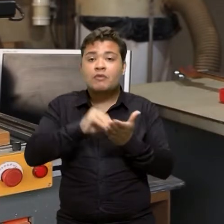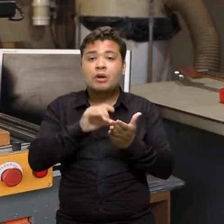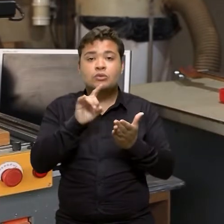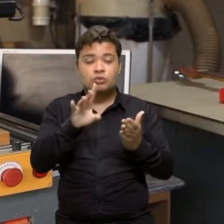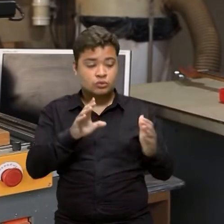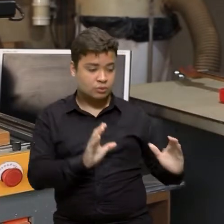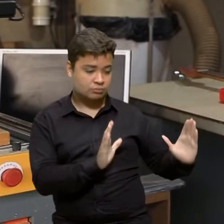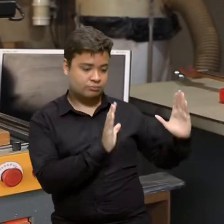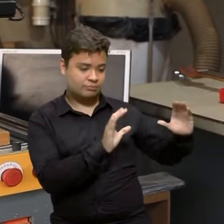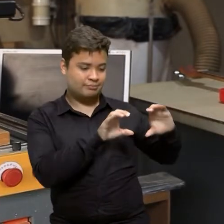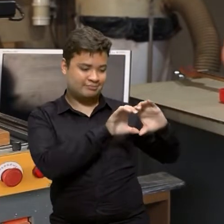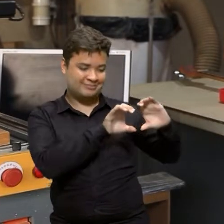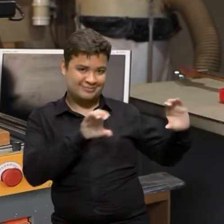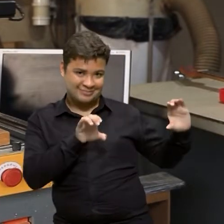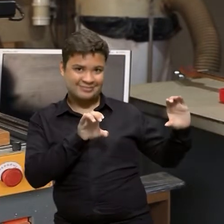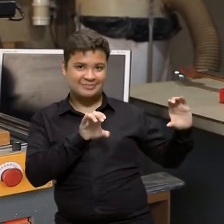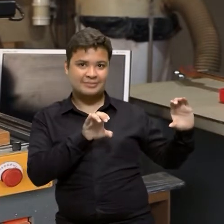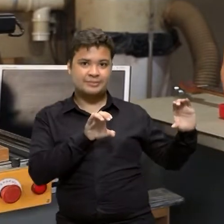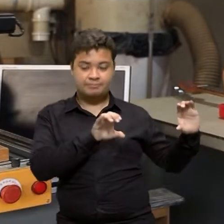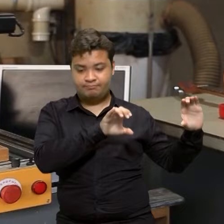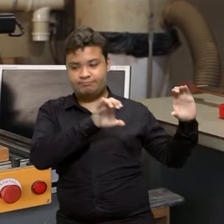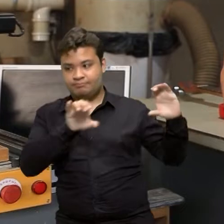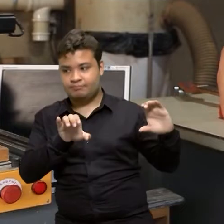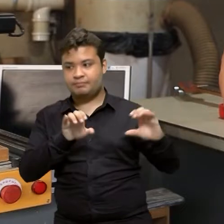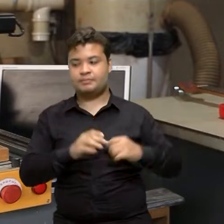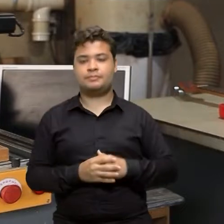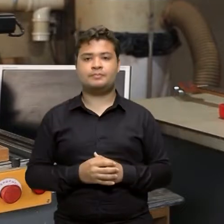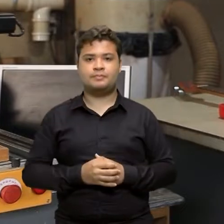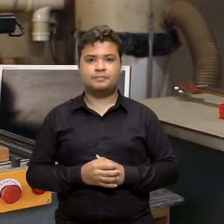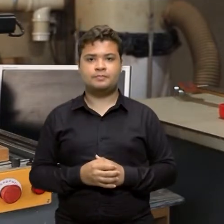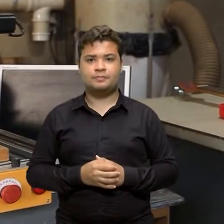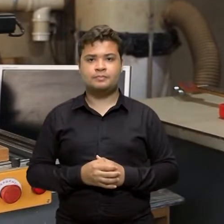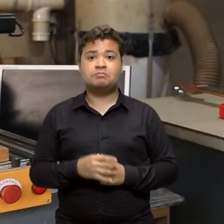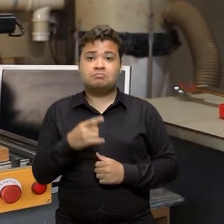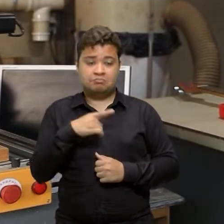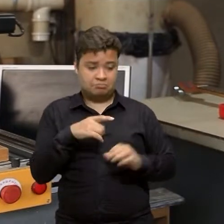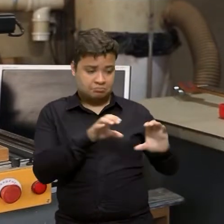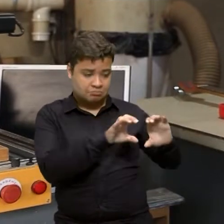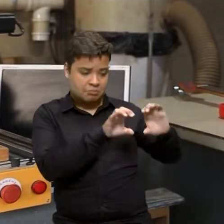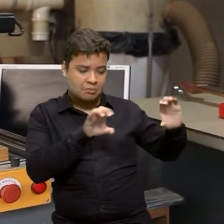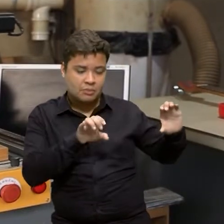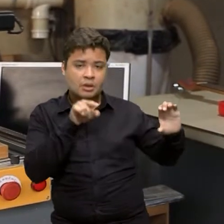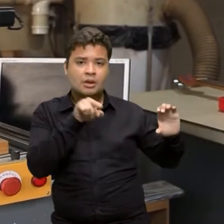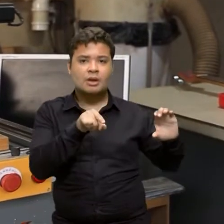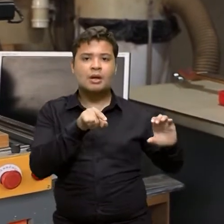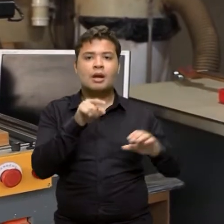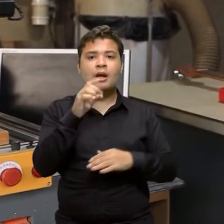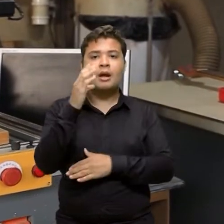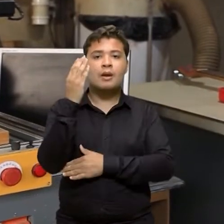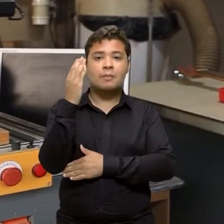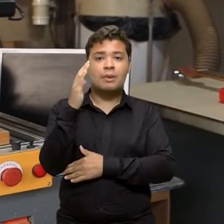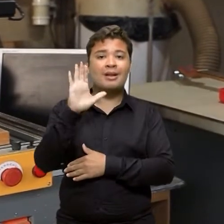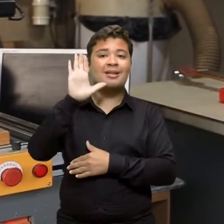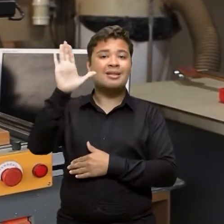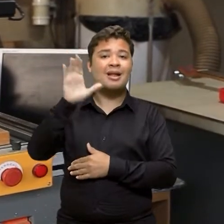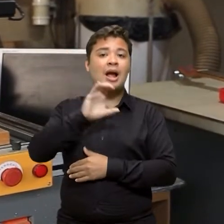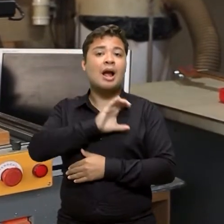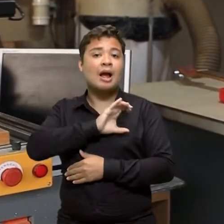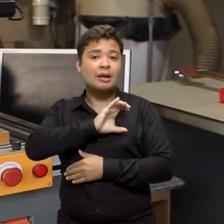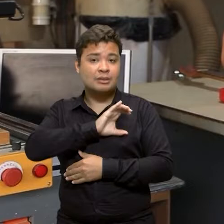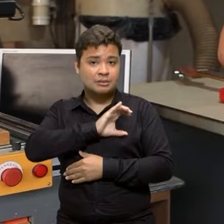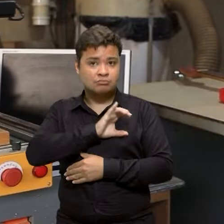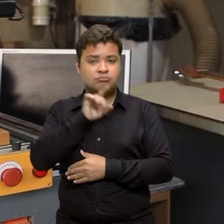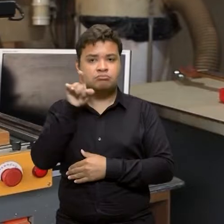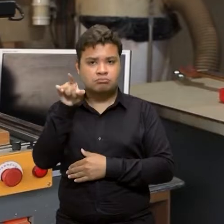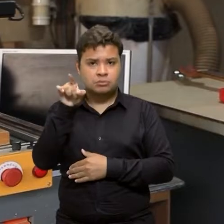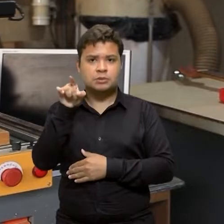acoplar o braço e partir também para o acabamento. Aqui eu tenho um braço que é com uma madeira americana, canadense, que se chama Maple.